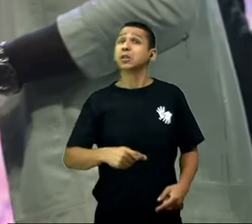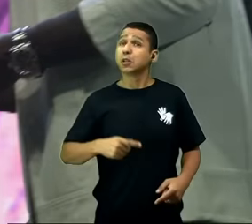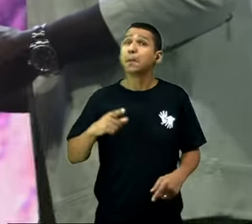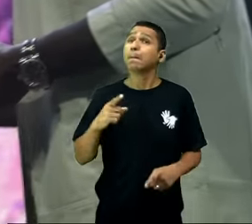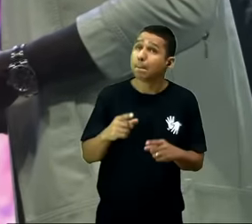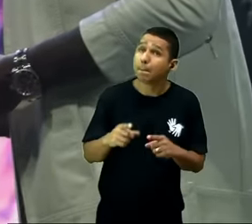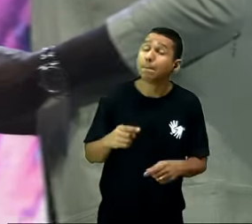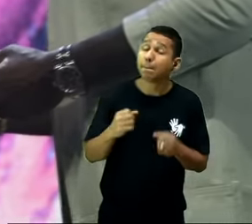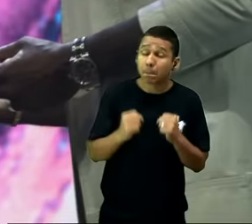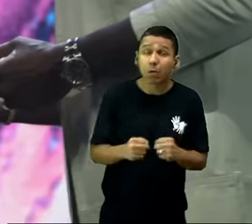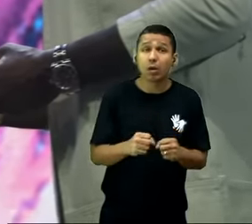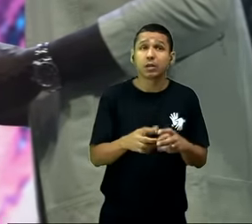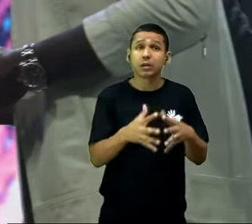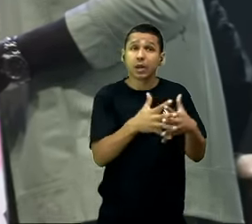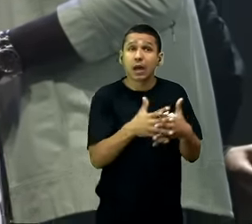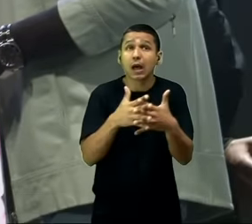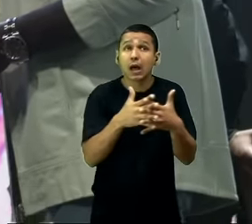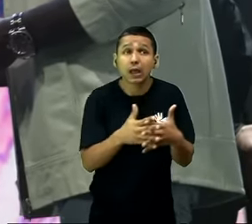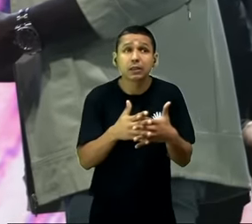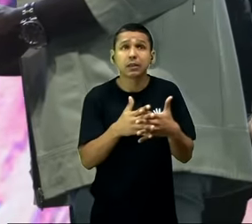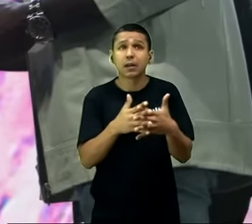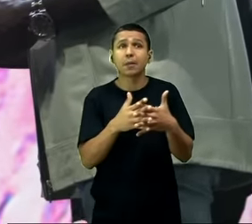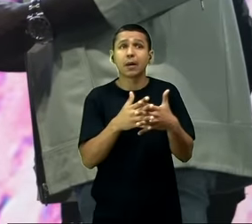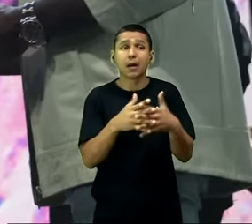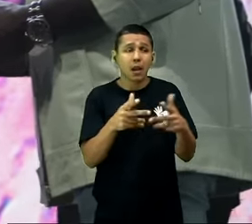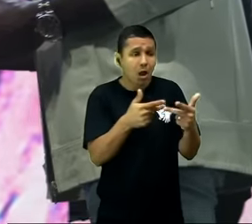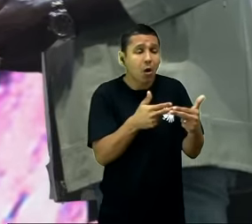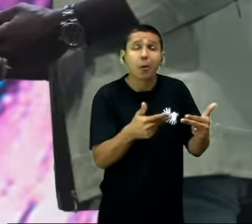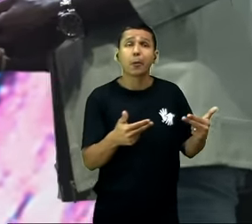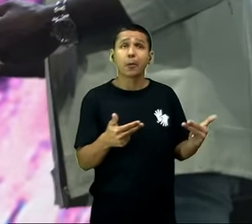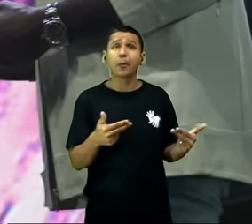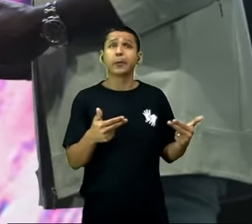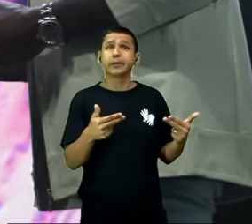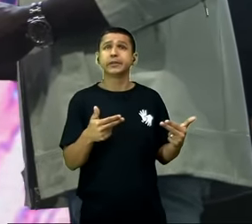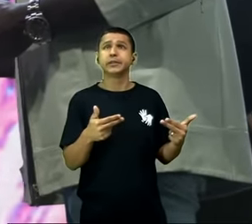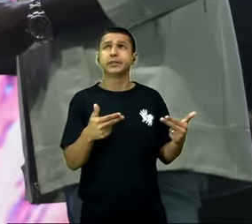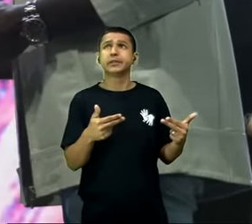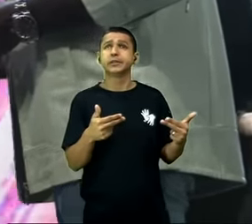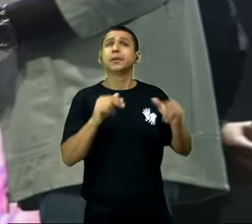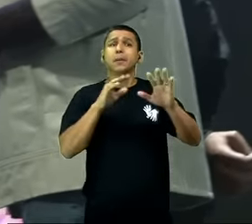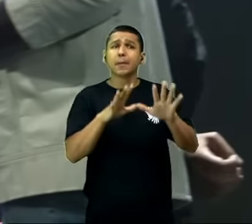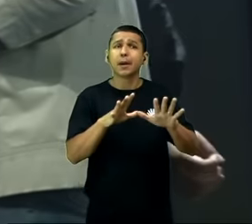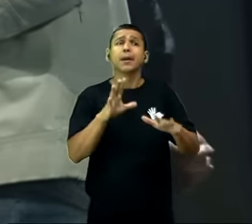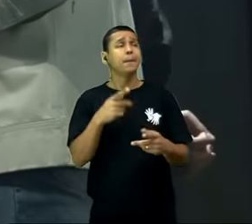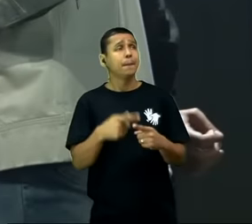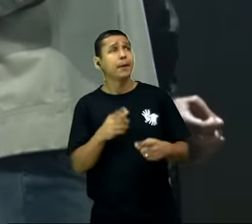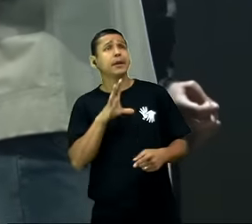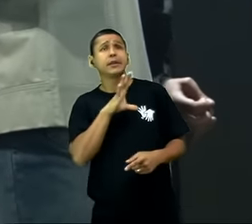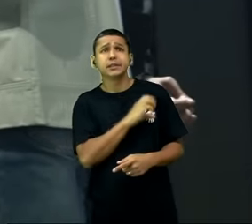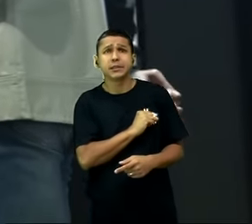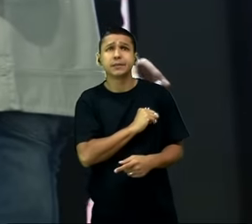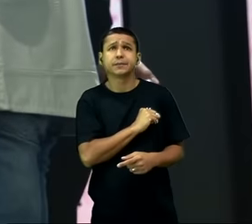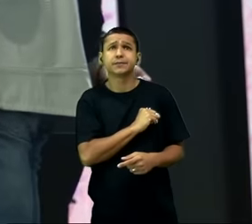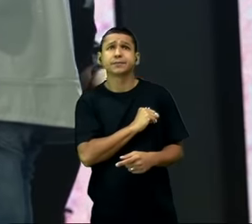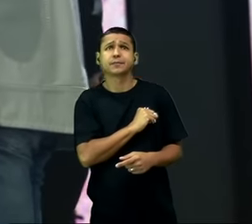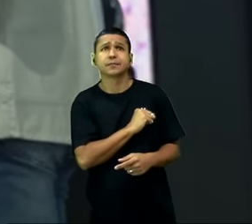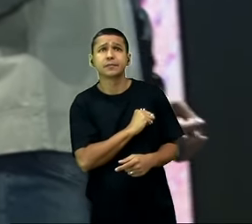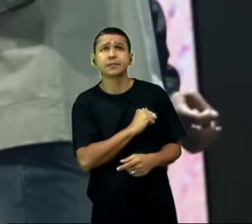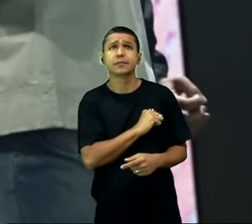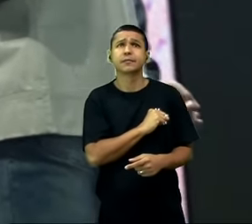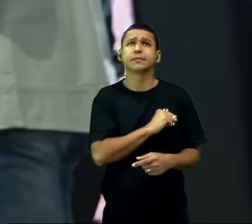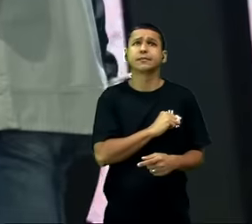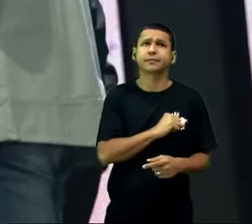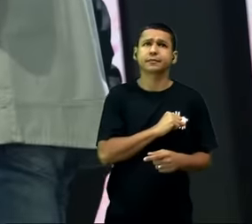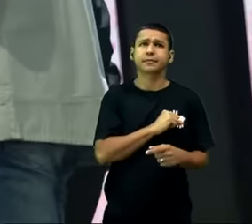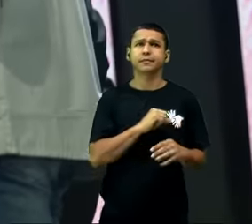mandou você fazer. E não é por coisa ruim não, é porque te ama muito. Tem gente que te ama tanto que seria capaz de dizer assim: você nunca vai